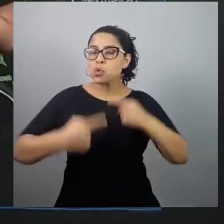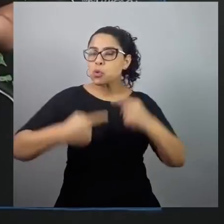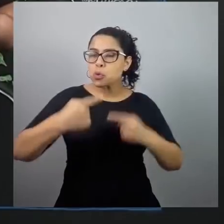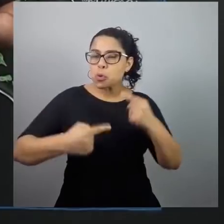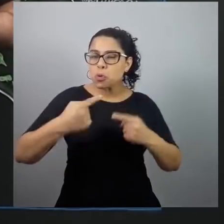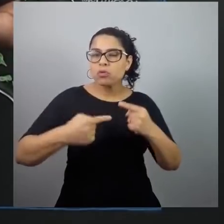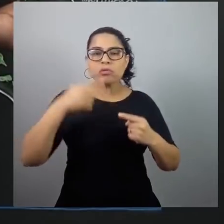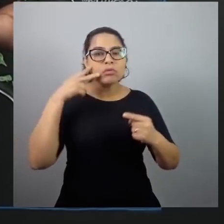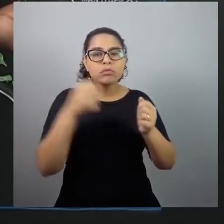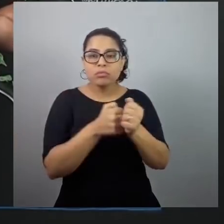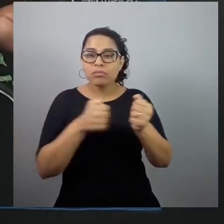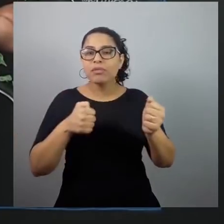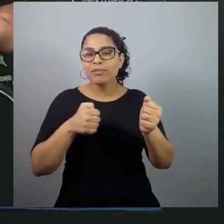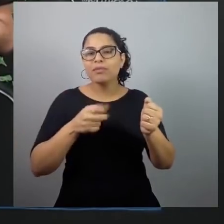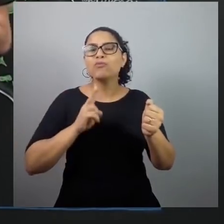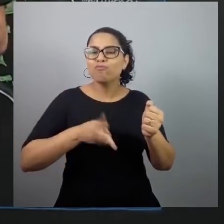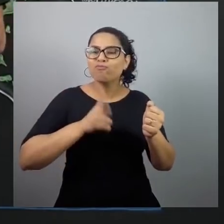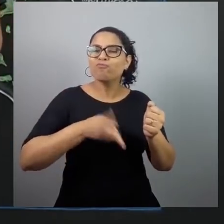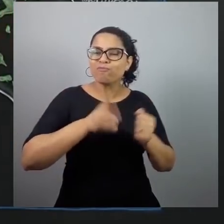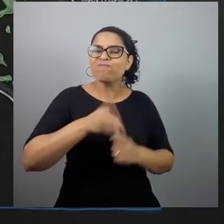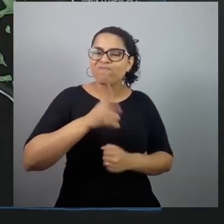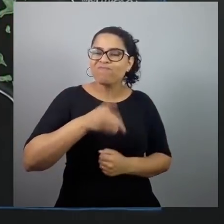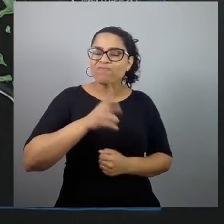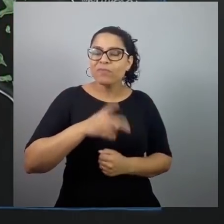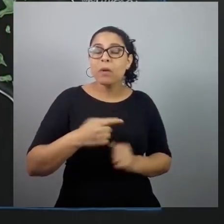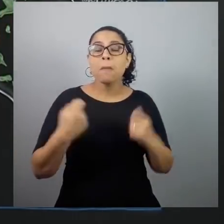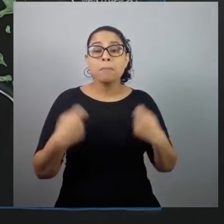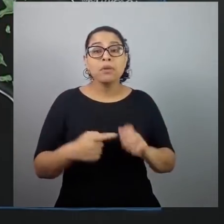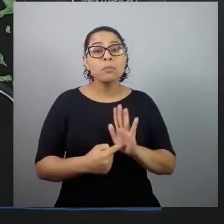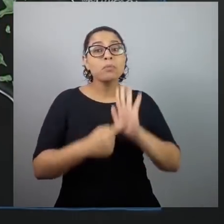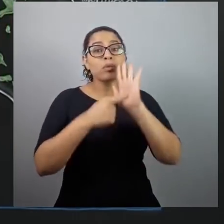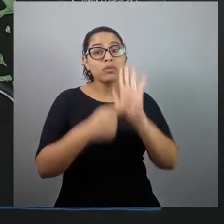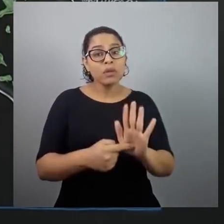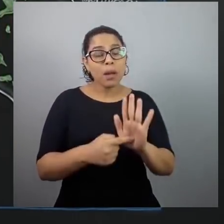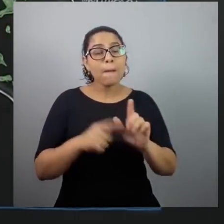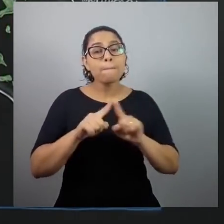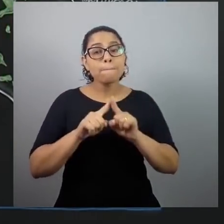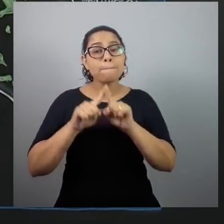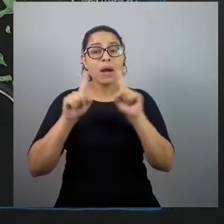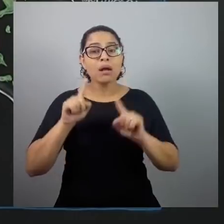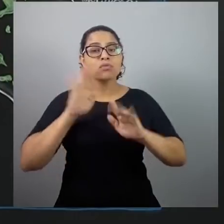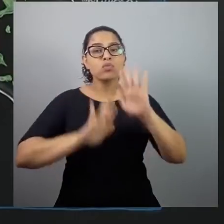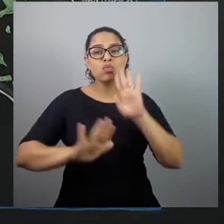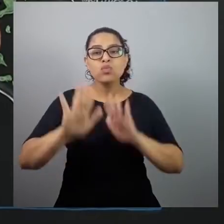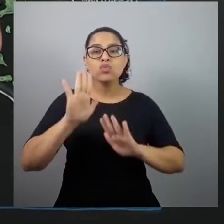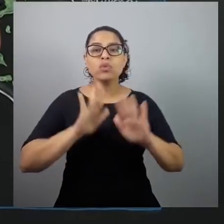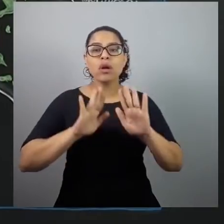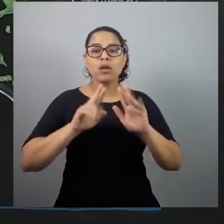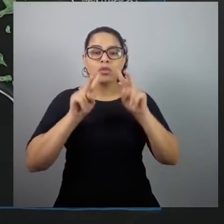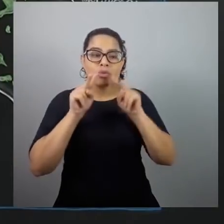questão indígena, ela tem que ser destacada, mas com esse cuidado do